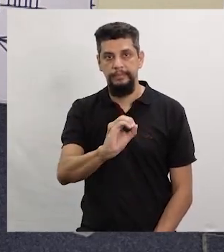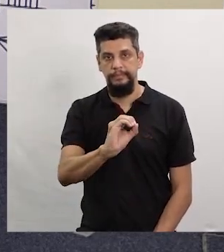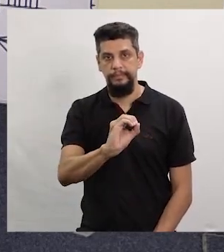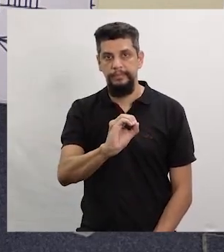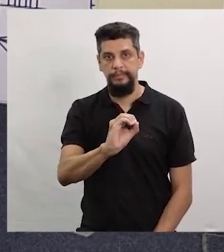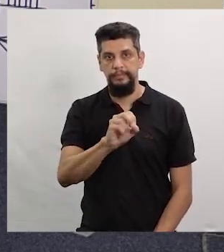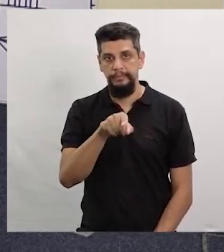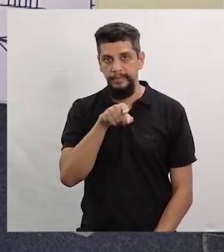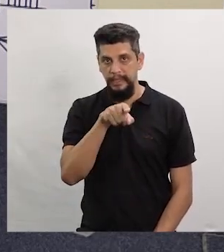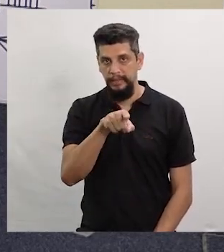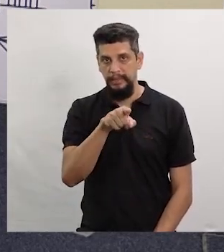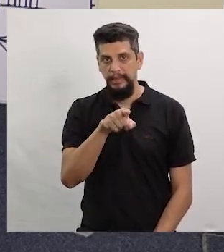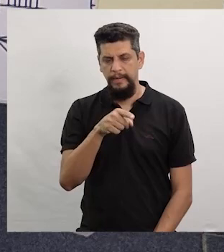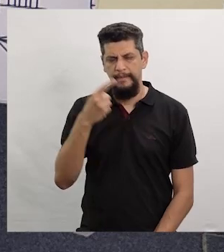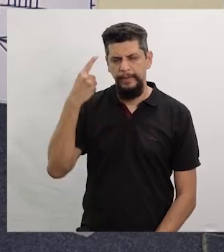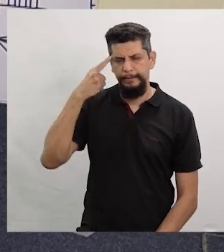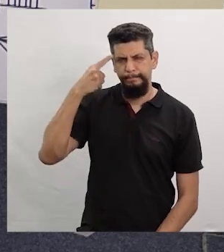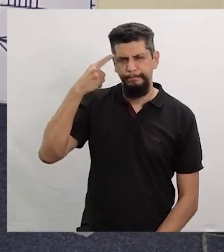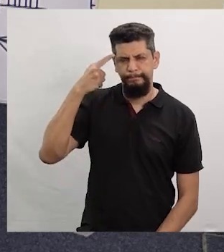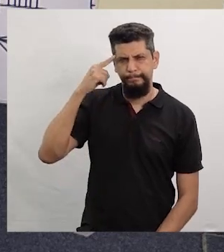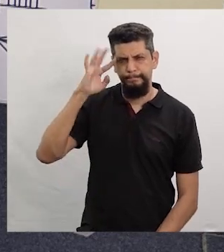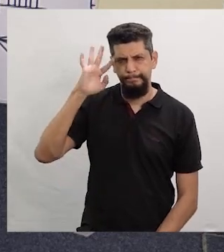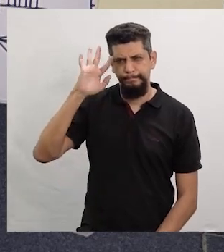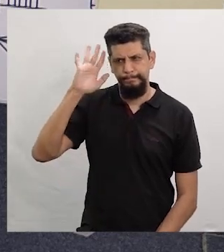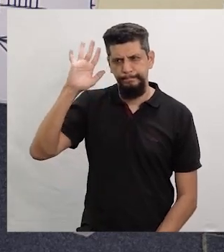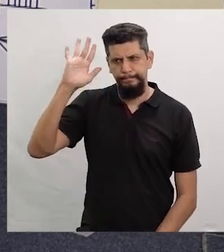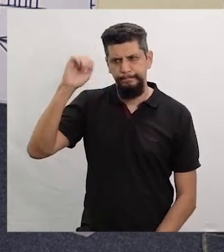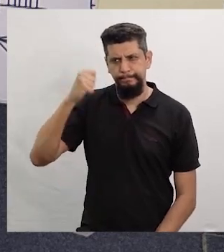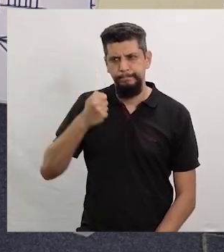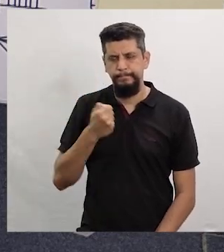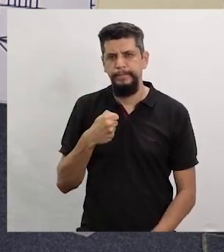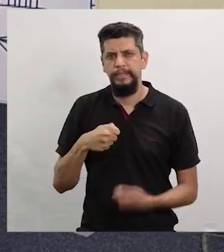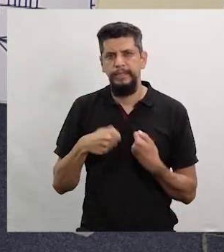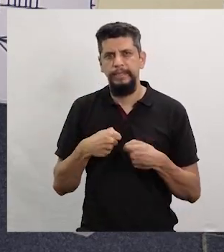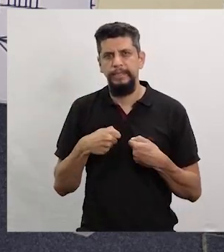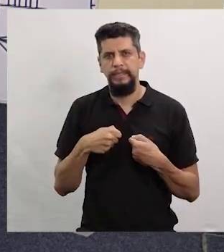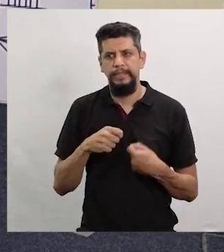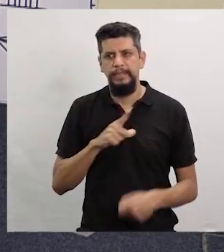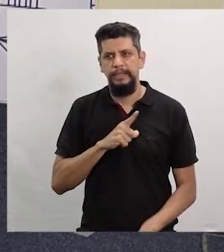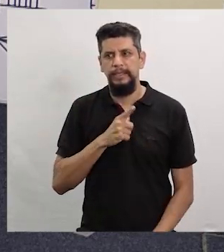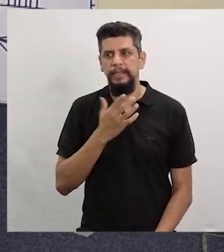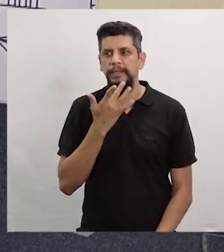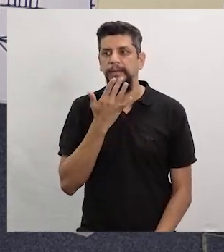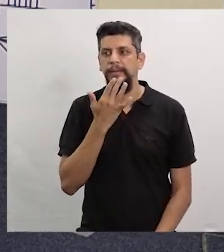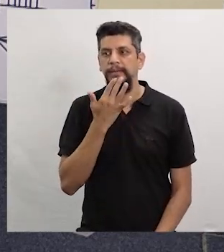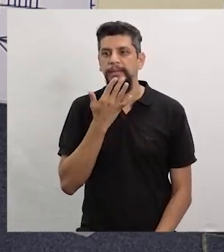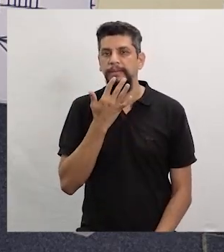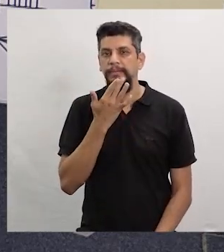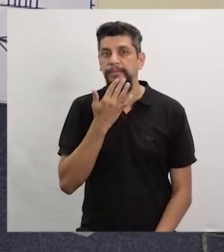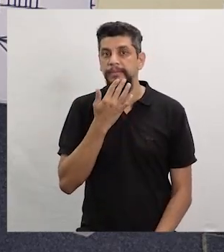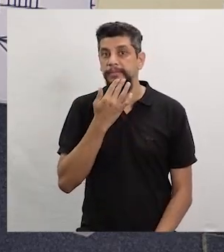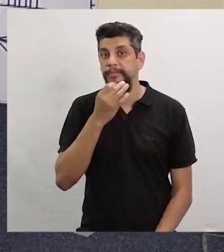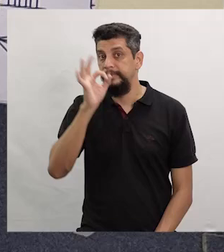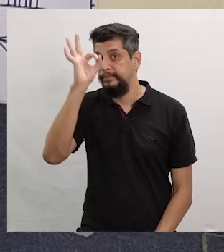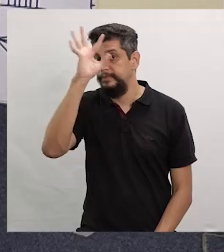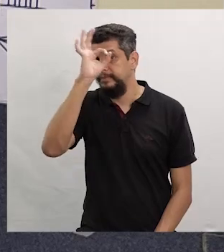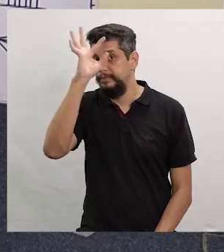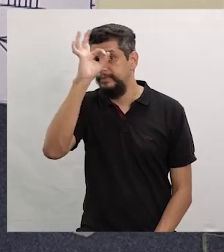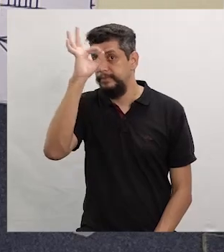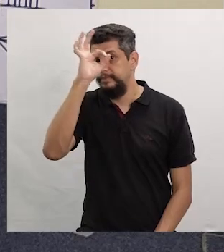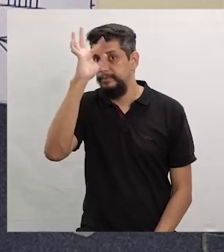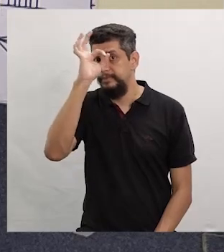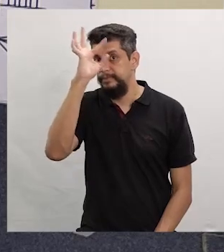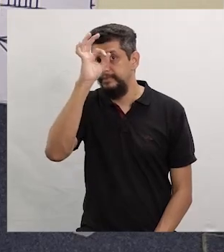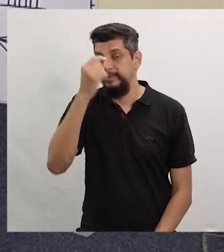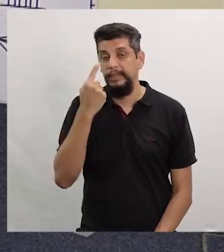show pessoal faz um pensamento aí comigo que tem que sair a cor olha aqui ó olha aqui não